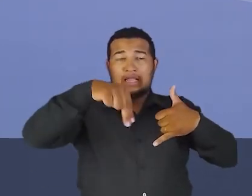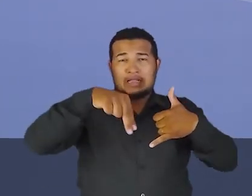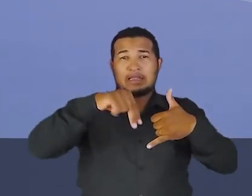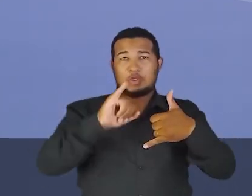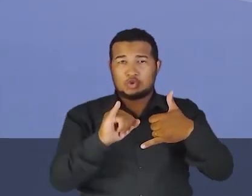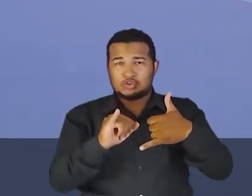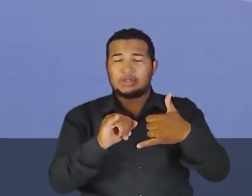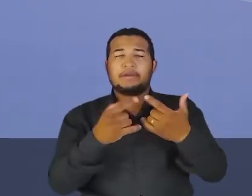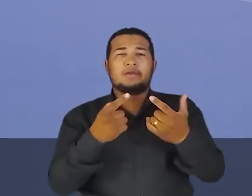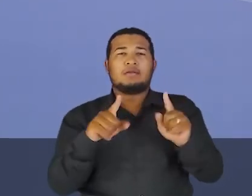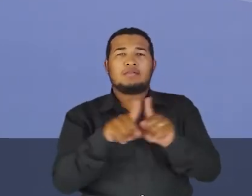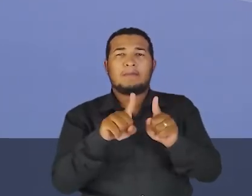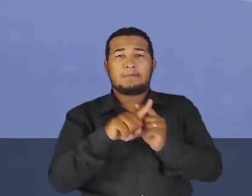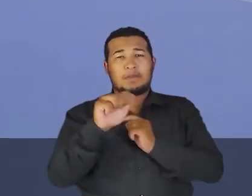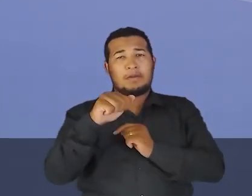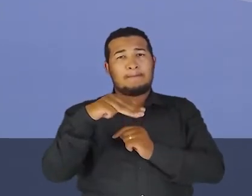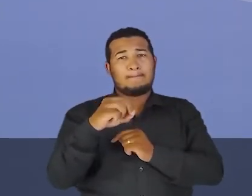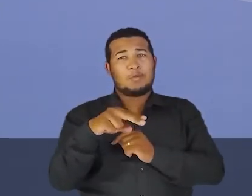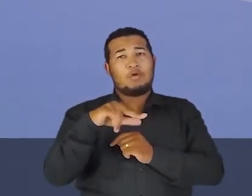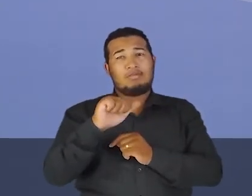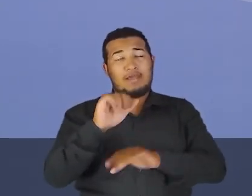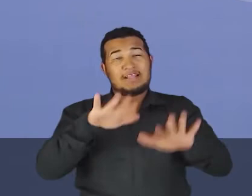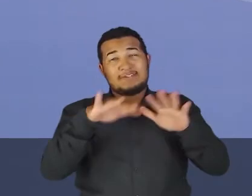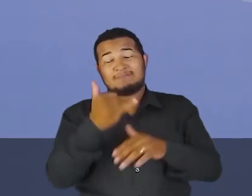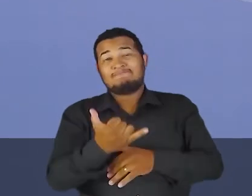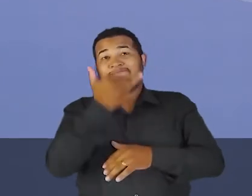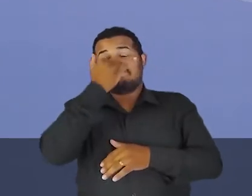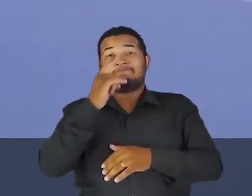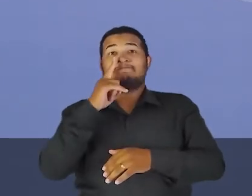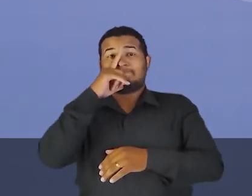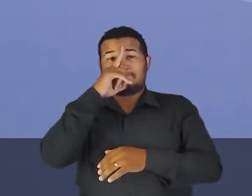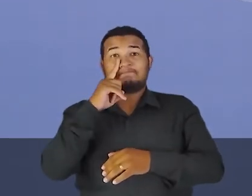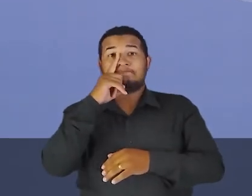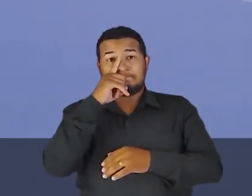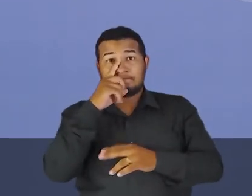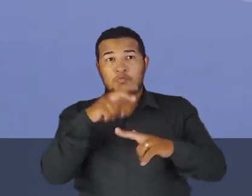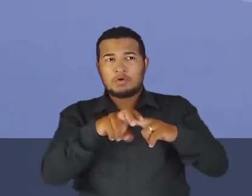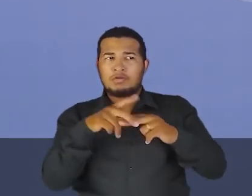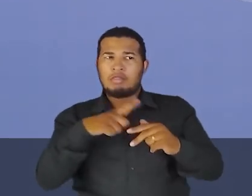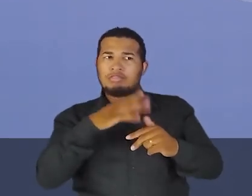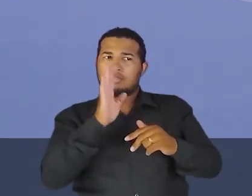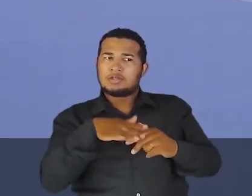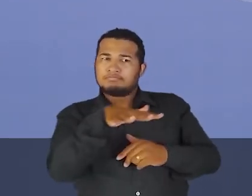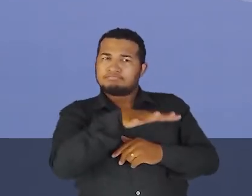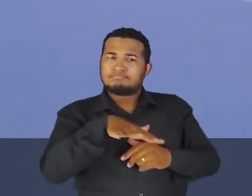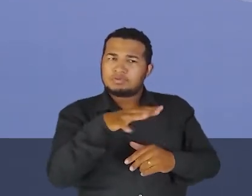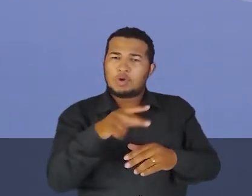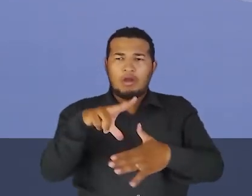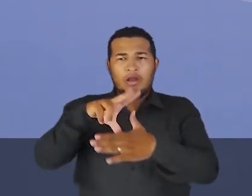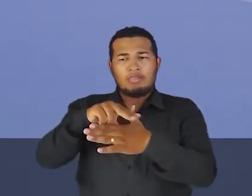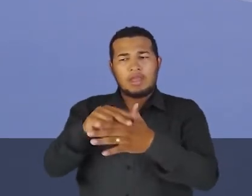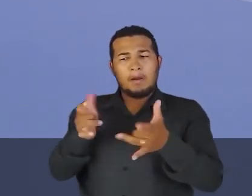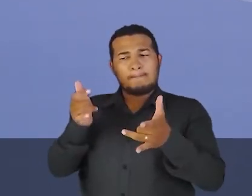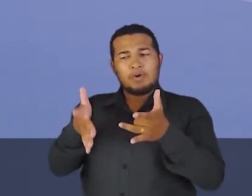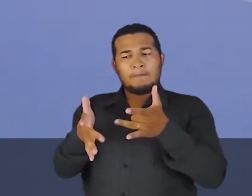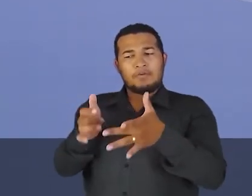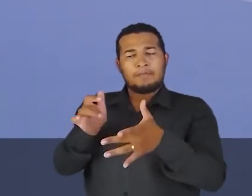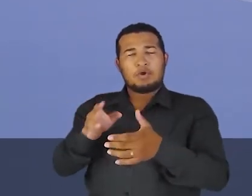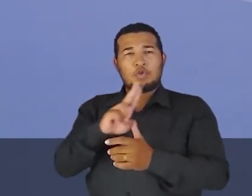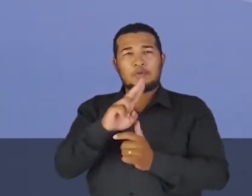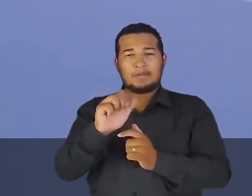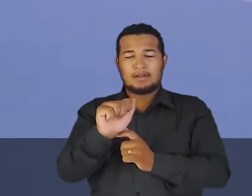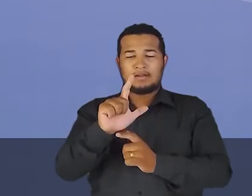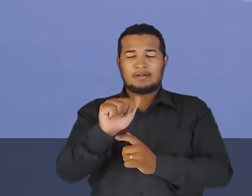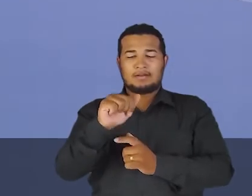ureia, amônia, que podem ser tóxicas. Então, essas substâncias são armazenadas em um anexo embrionário conhecido como alantoide.